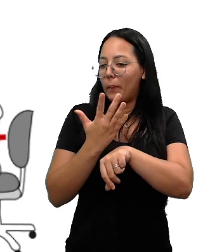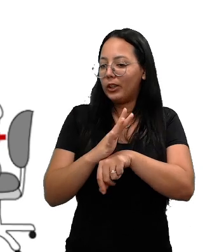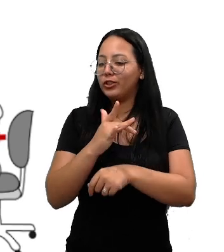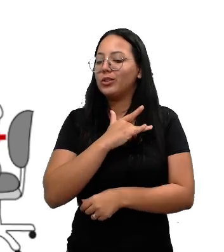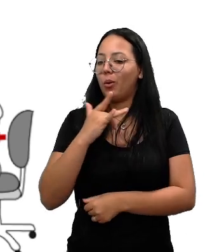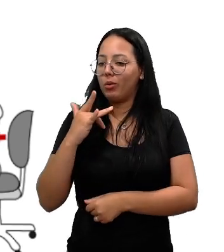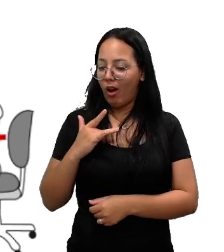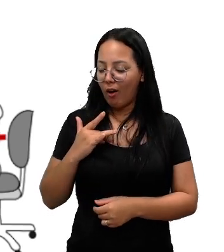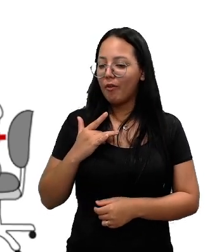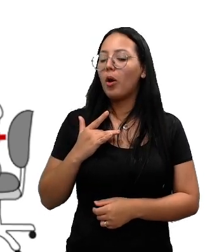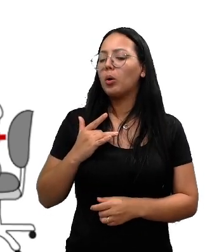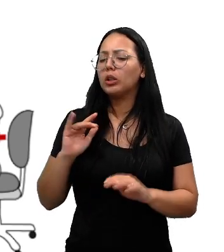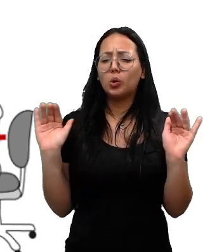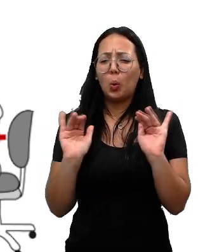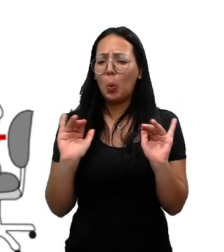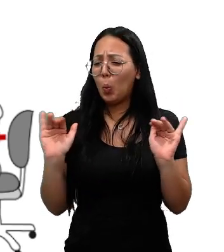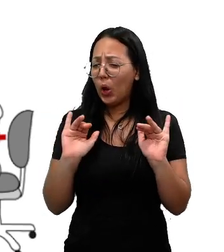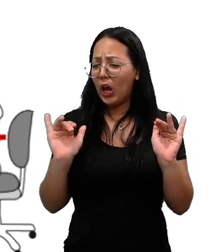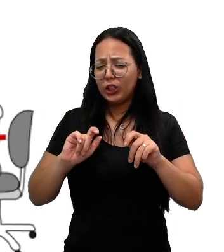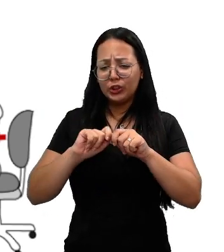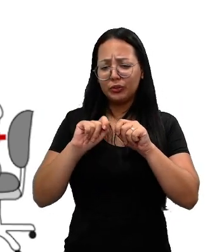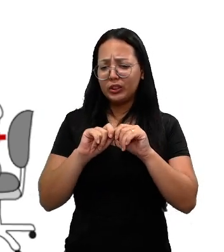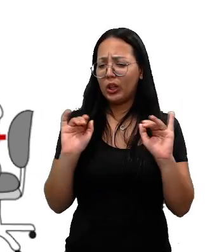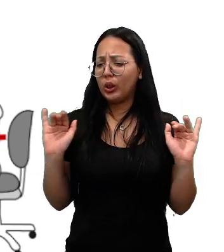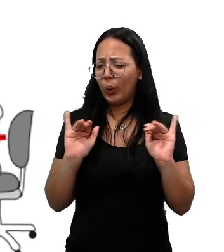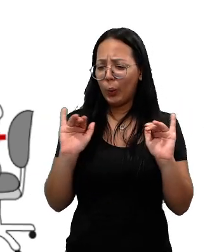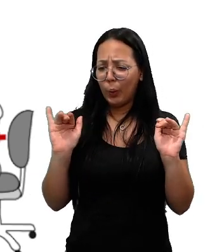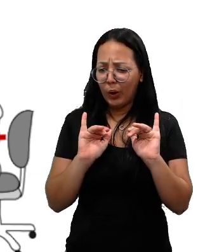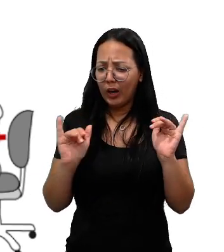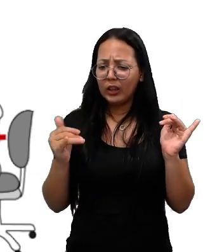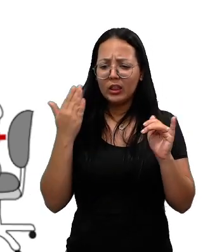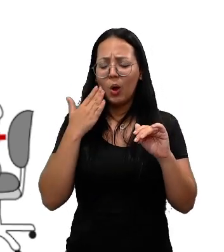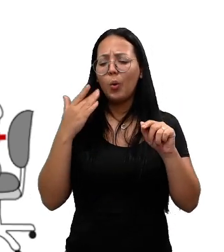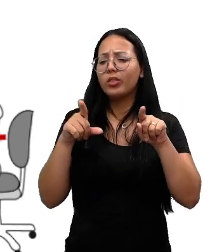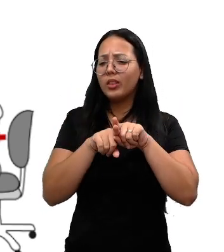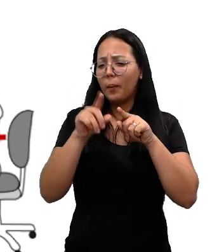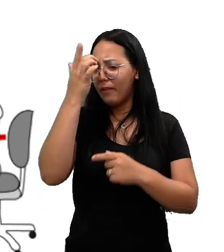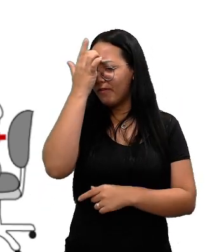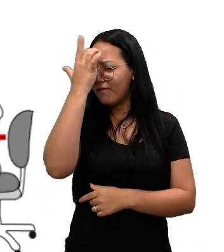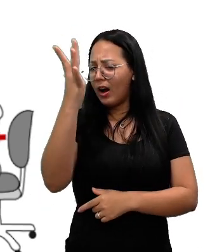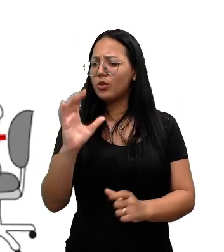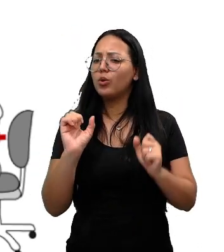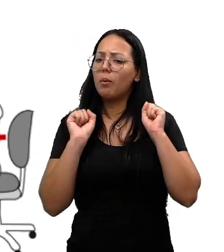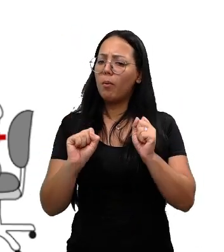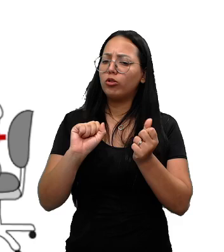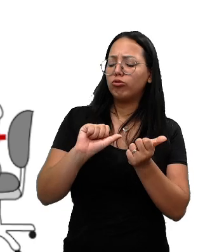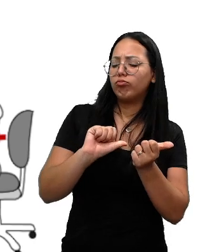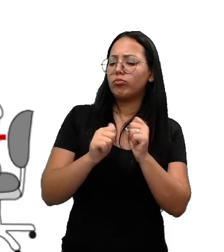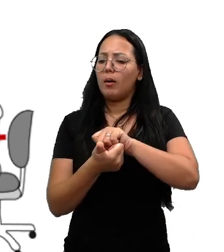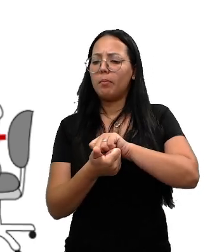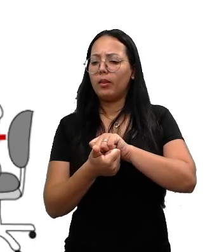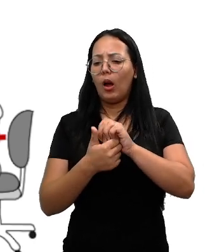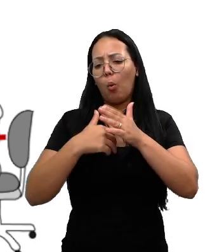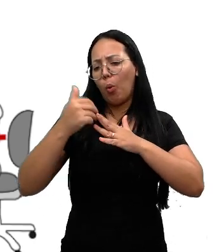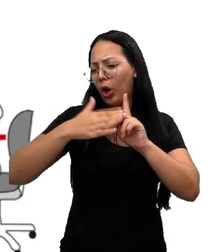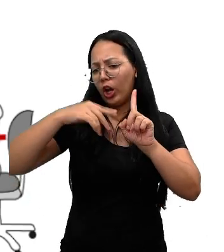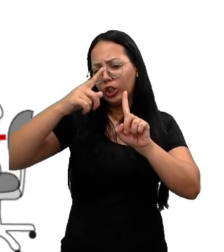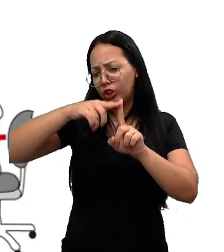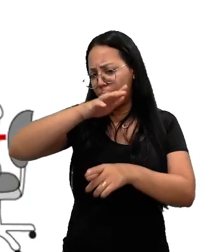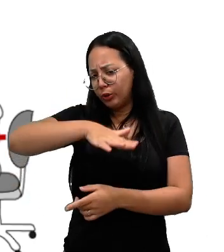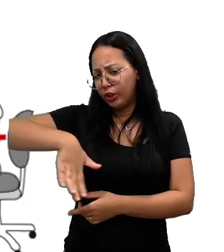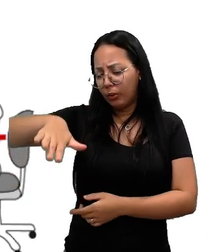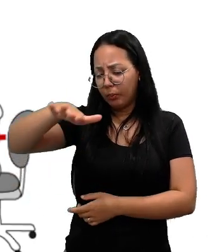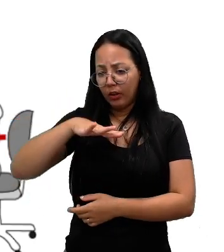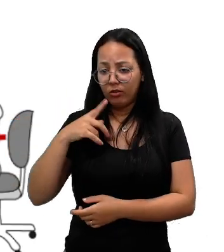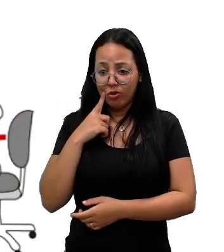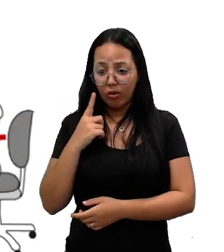saudáveis, tranquilíssimas de se fazer, muito fáceis, que se podem ser adaptadas a qualquer tipo de ambiente. Aqui